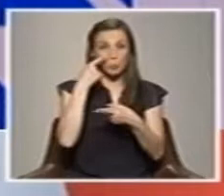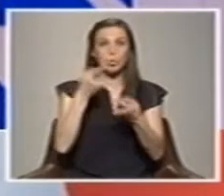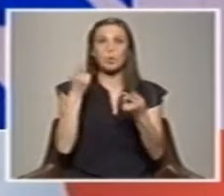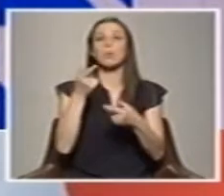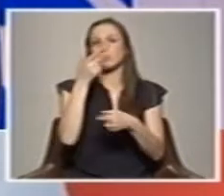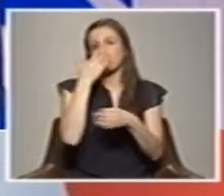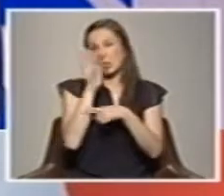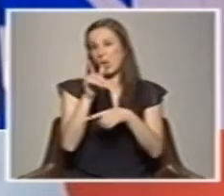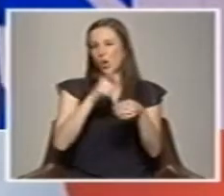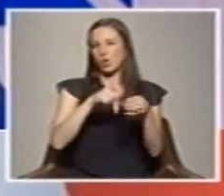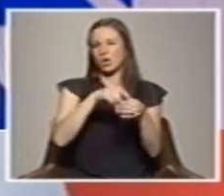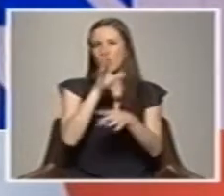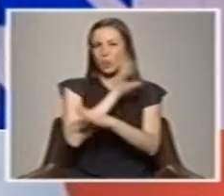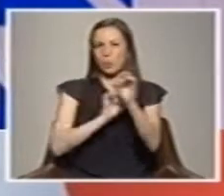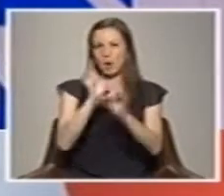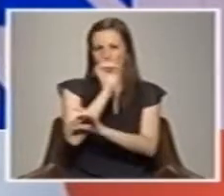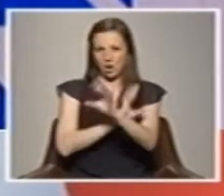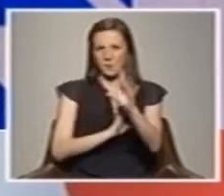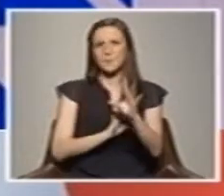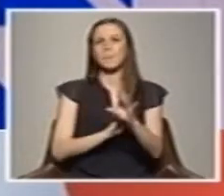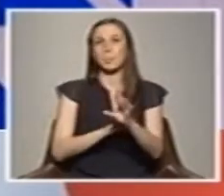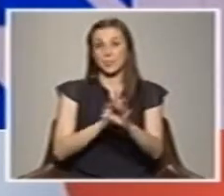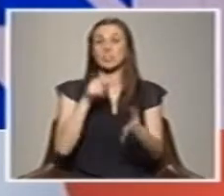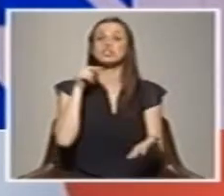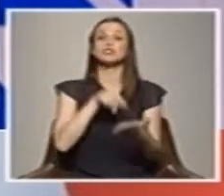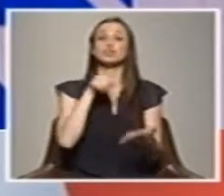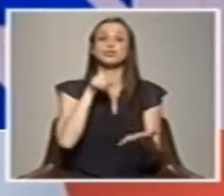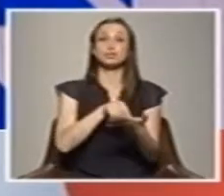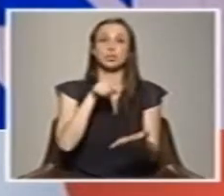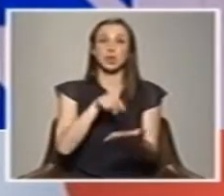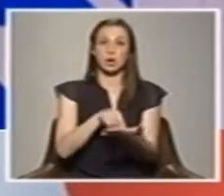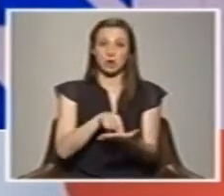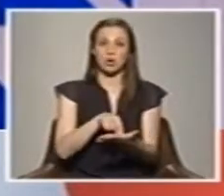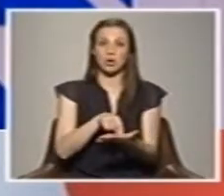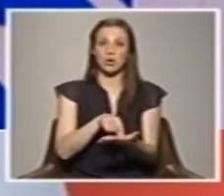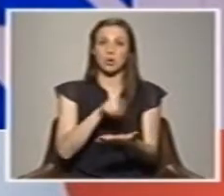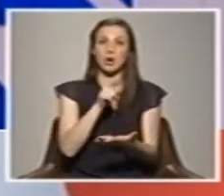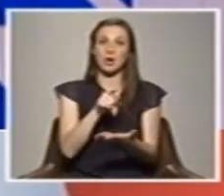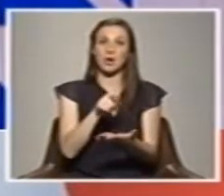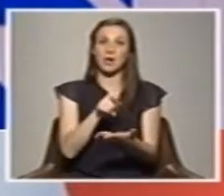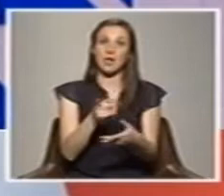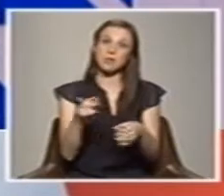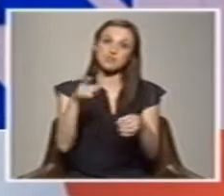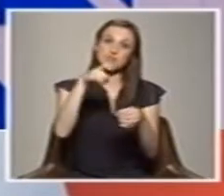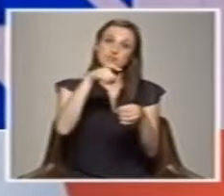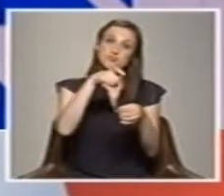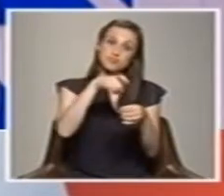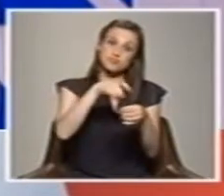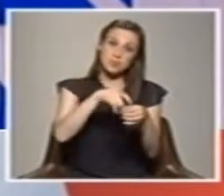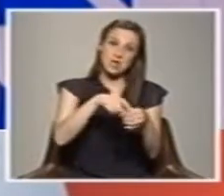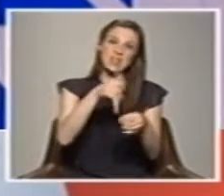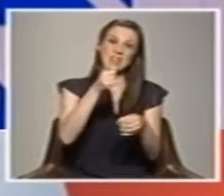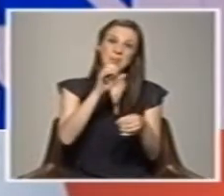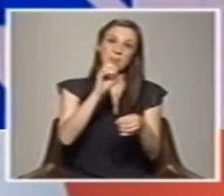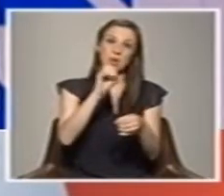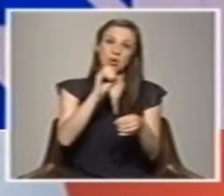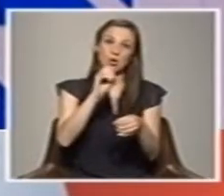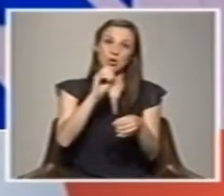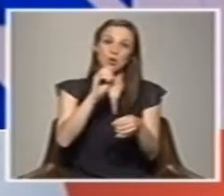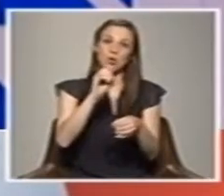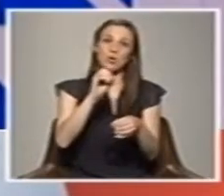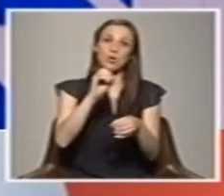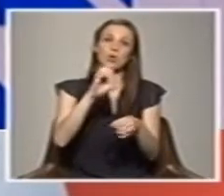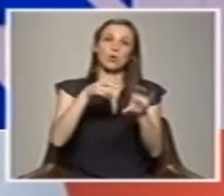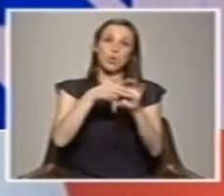exemplo, ao ter exigido que haja a incorporação de biocombustíveis